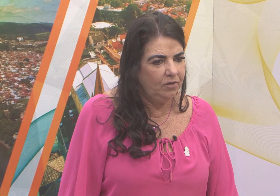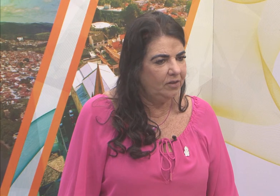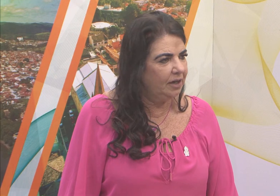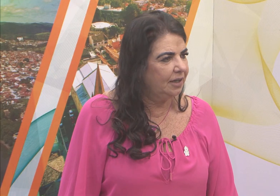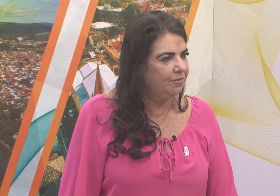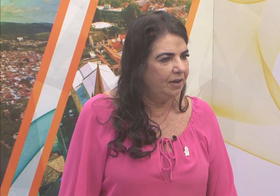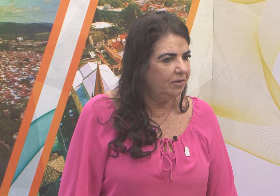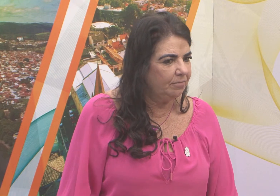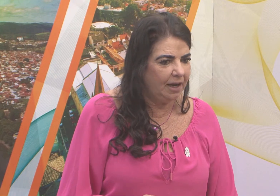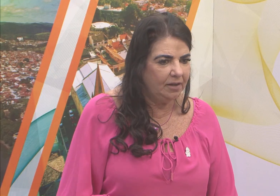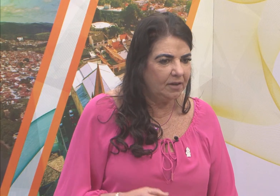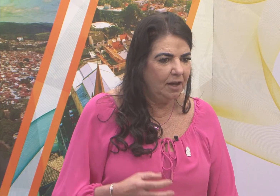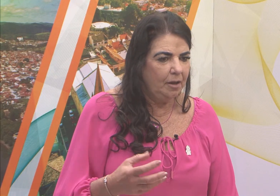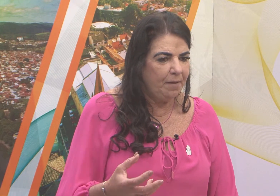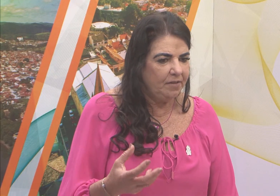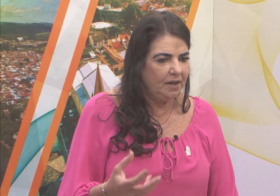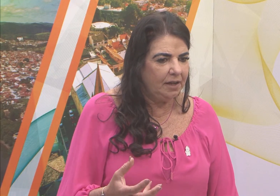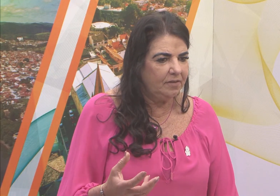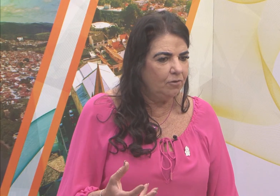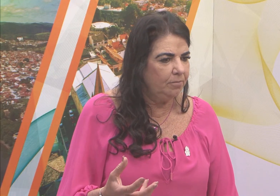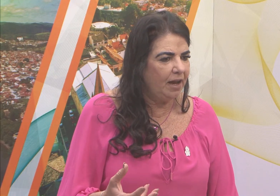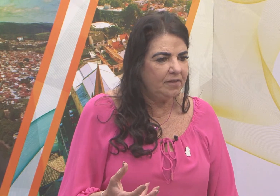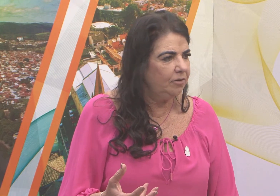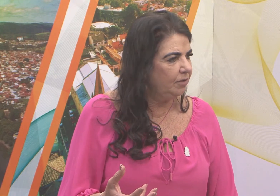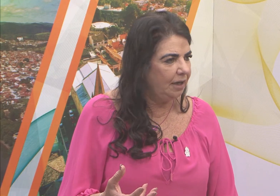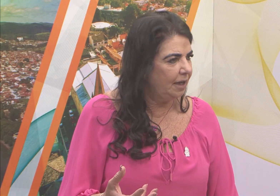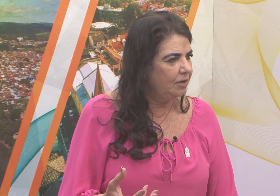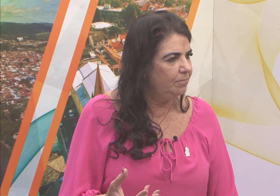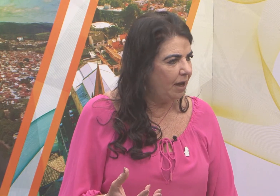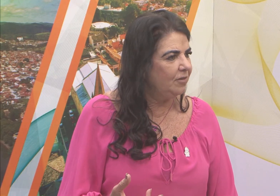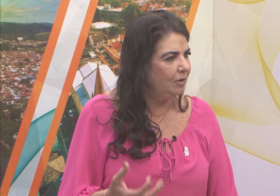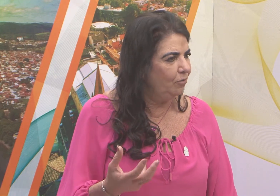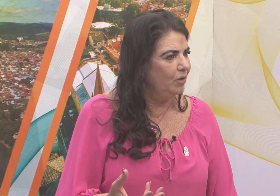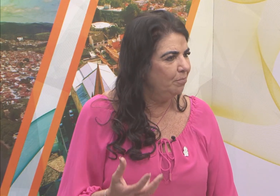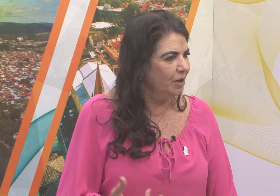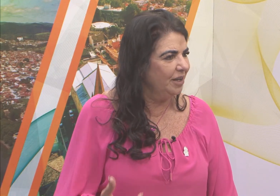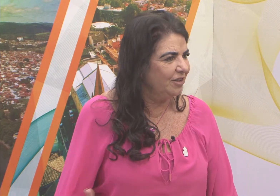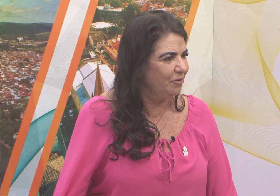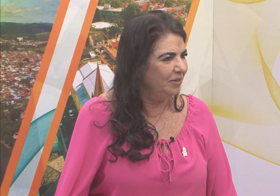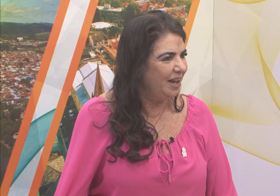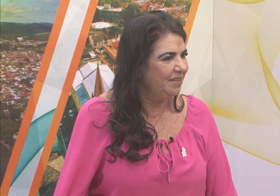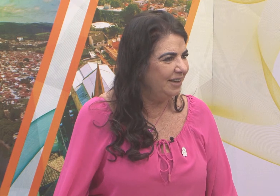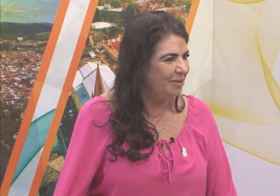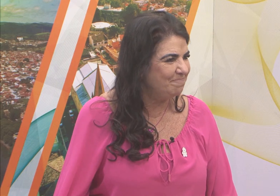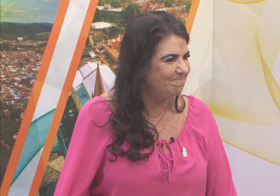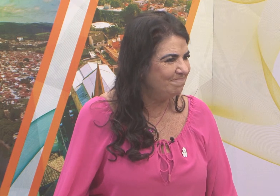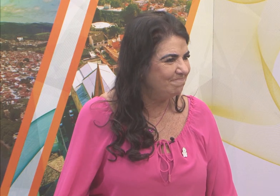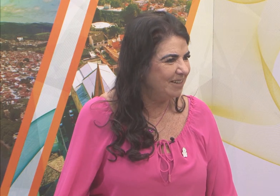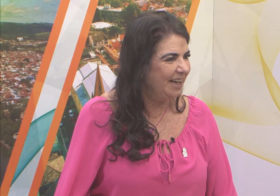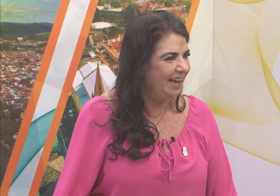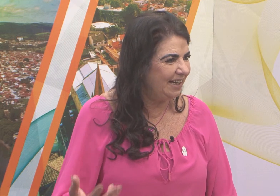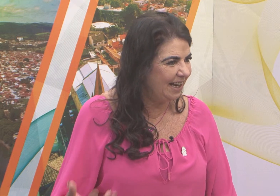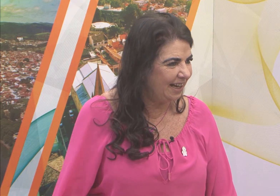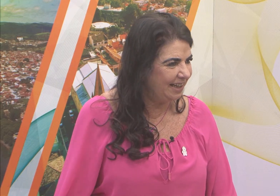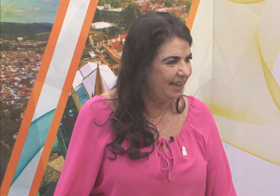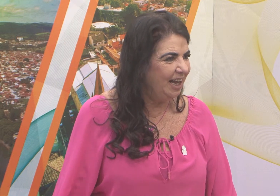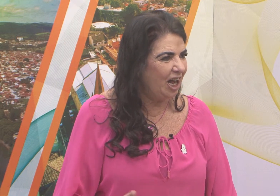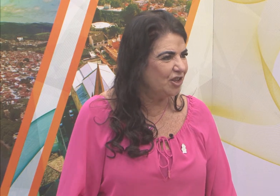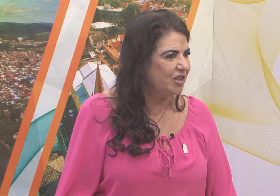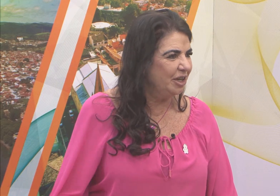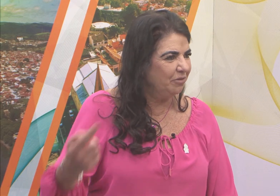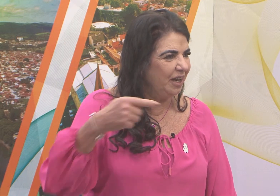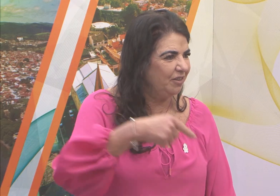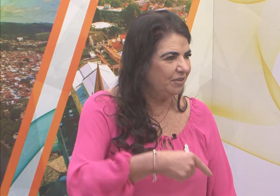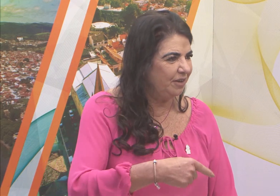de saúde ser cada vez mais, pensar que saúde básica não tem nada de básico, o importante acontece lá. É lá que